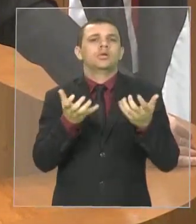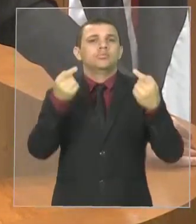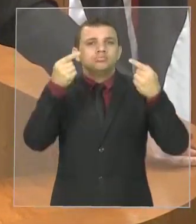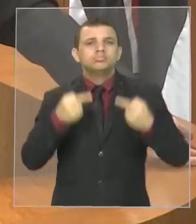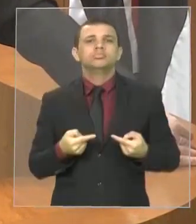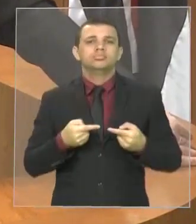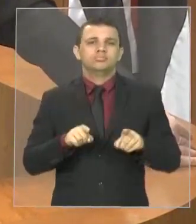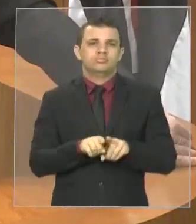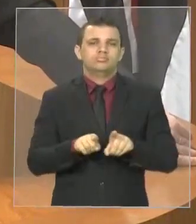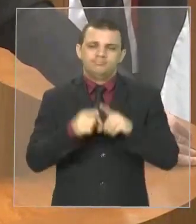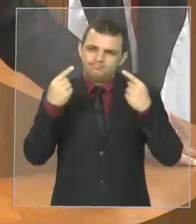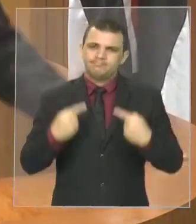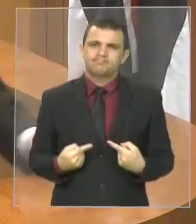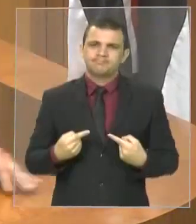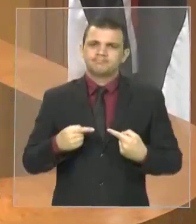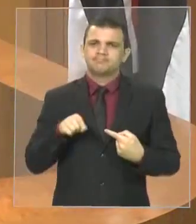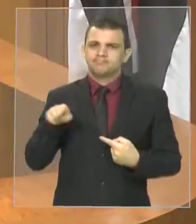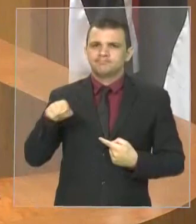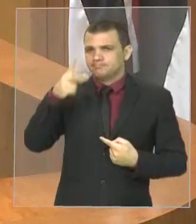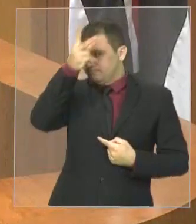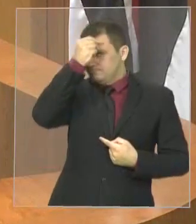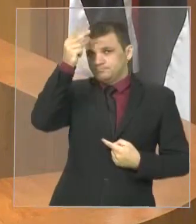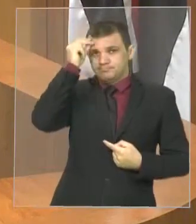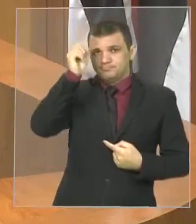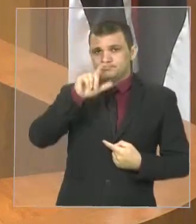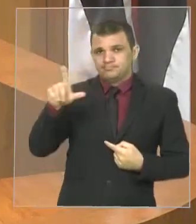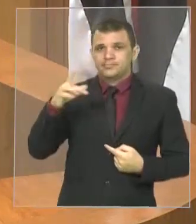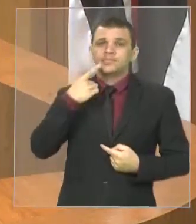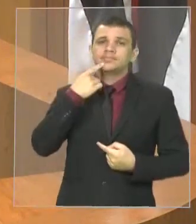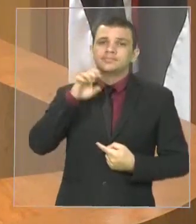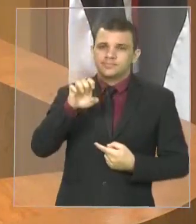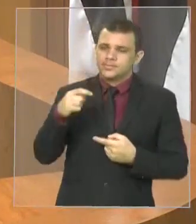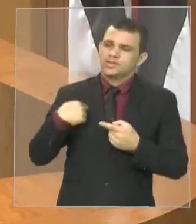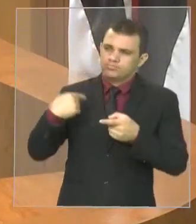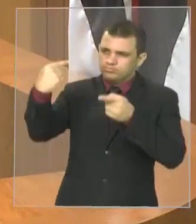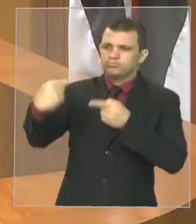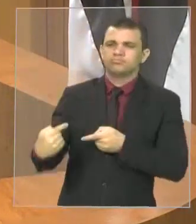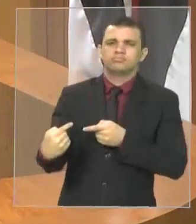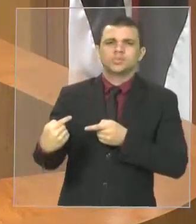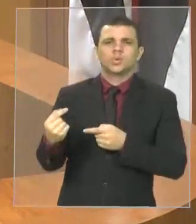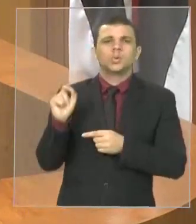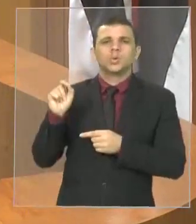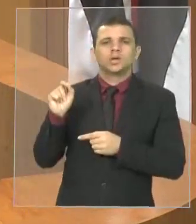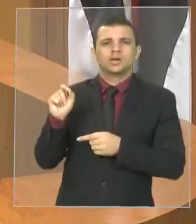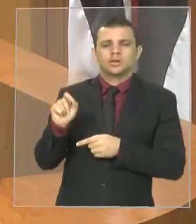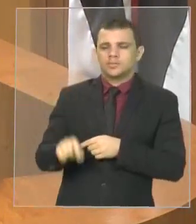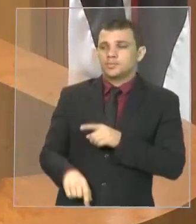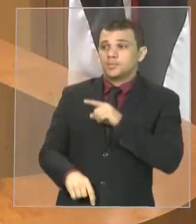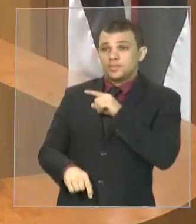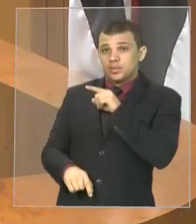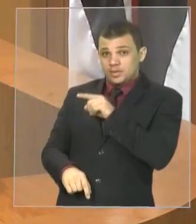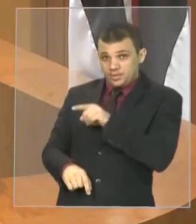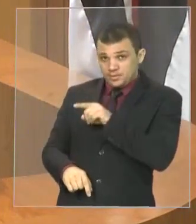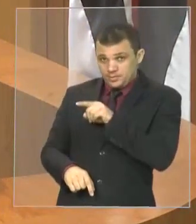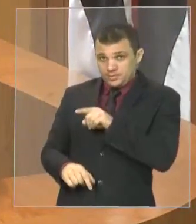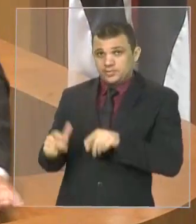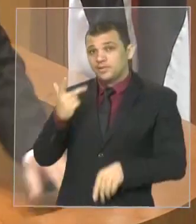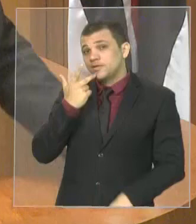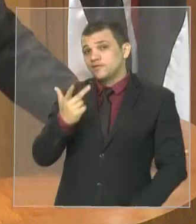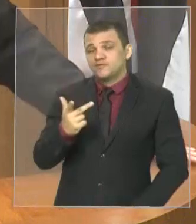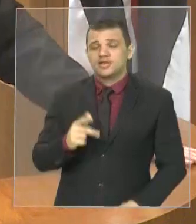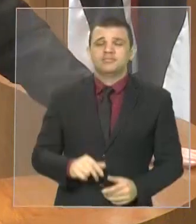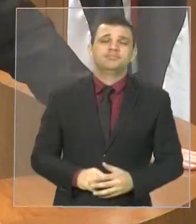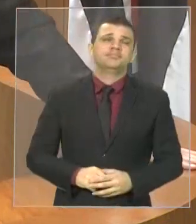Dessa vez, um desafio ao prefeito de São Luís, Edivaldo Holanda Júnior. Já que ele diz que não